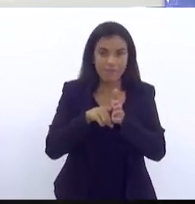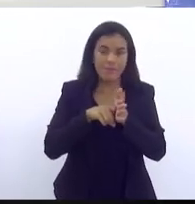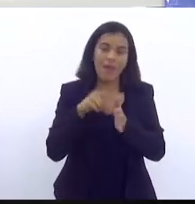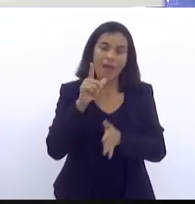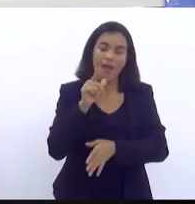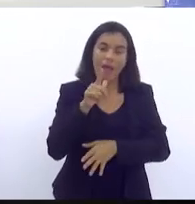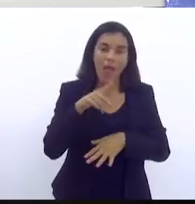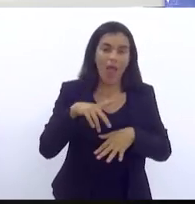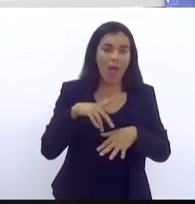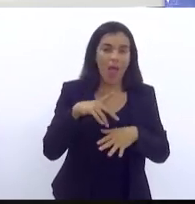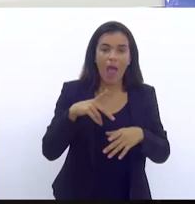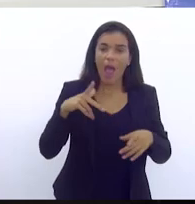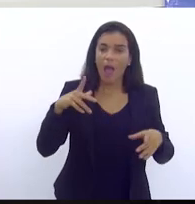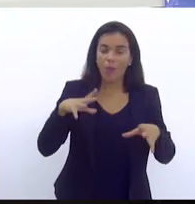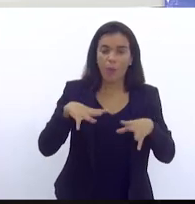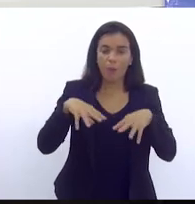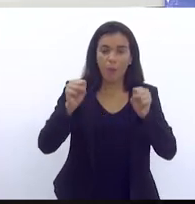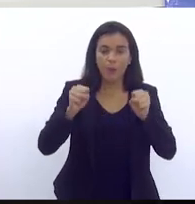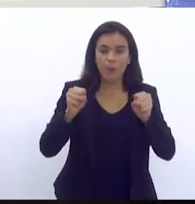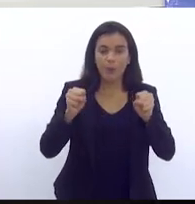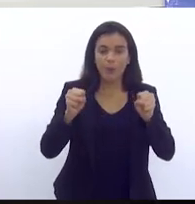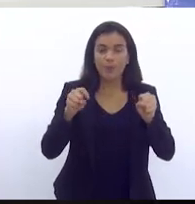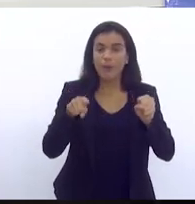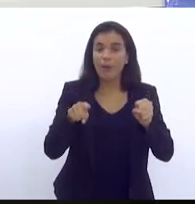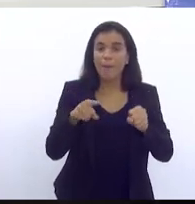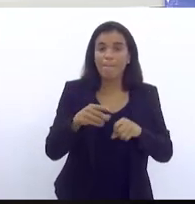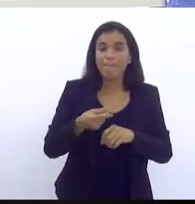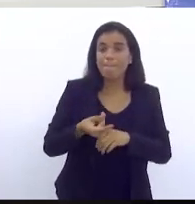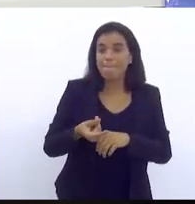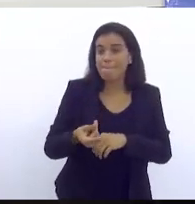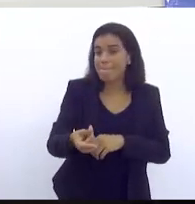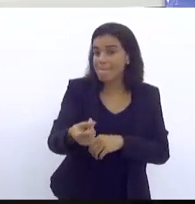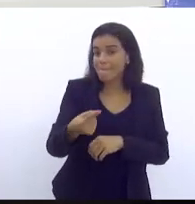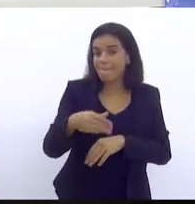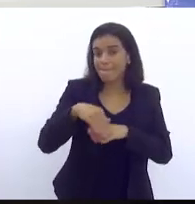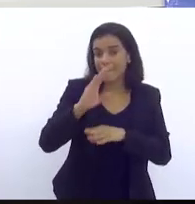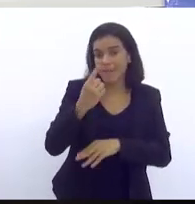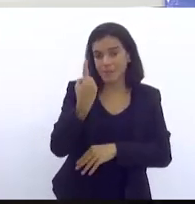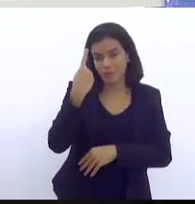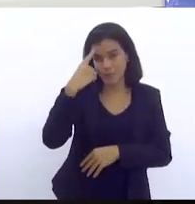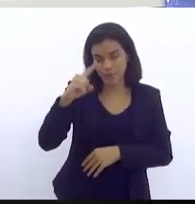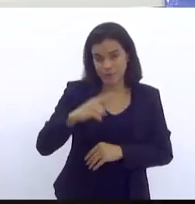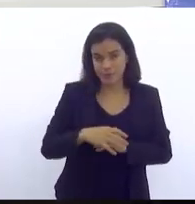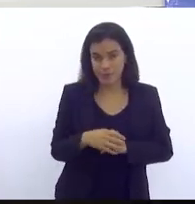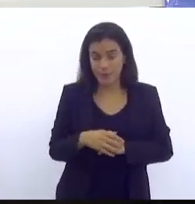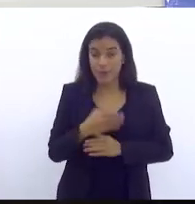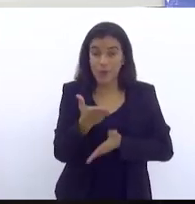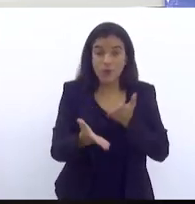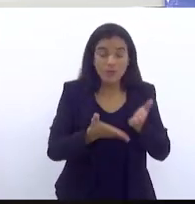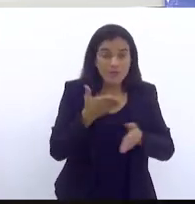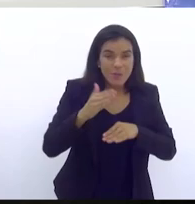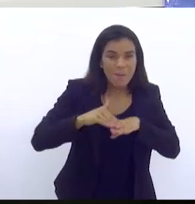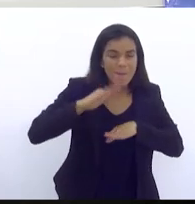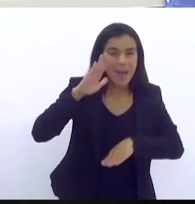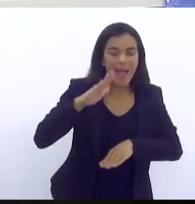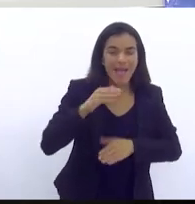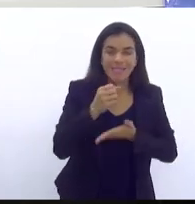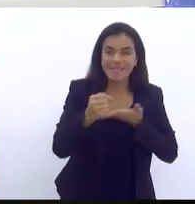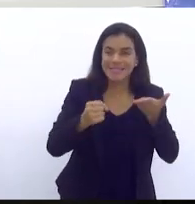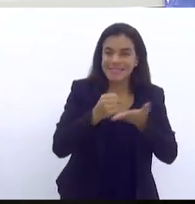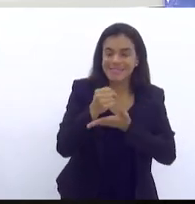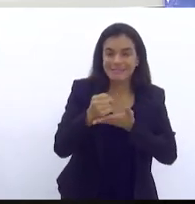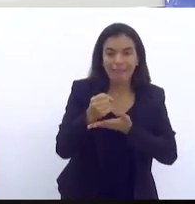na favela 26% ficam sem água por mais de um dia o serviço mais básico demorando demais para